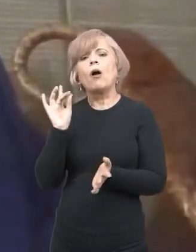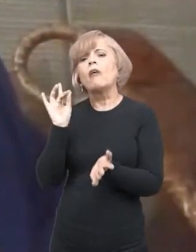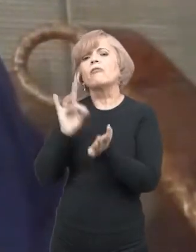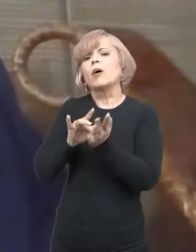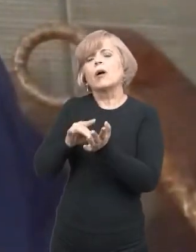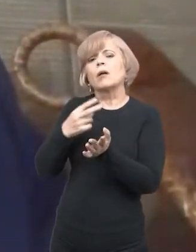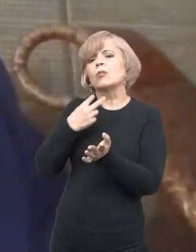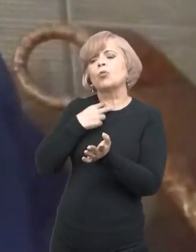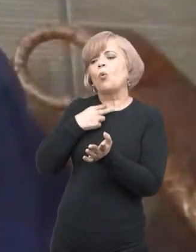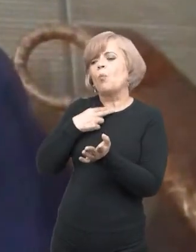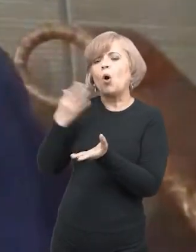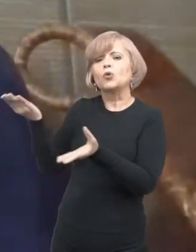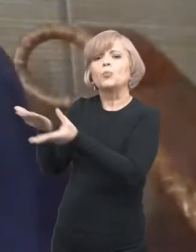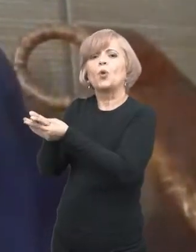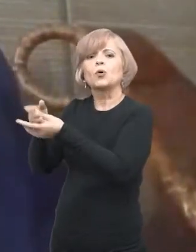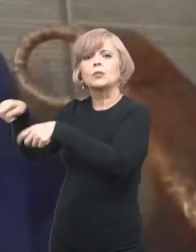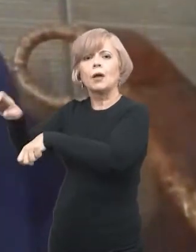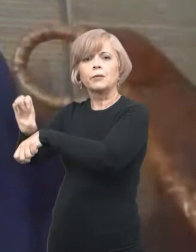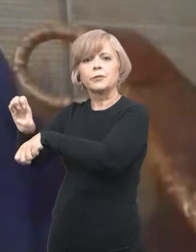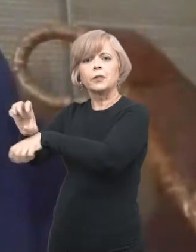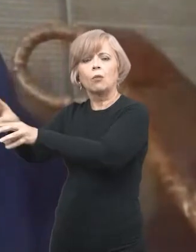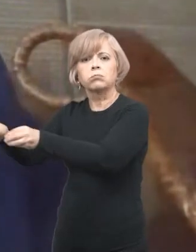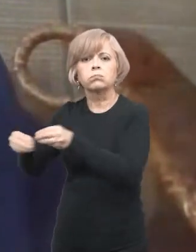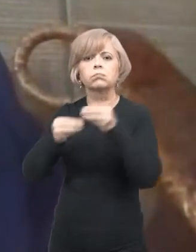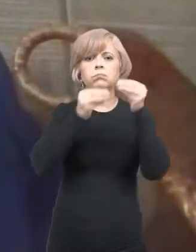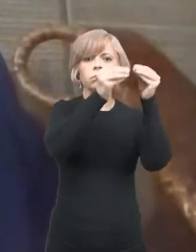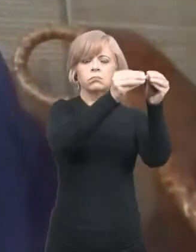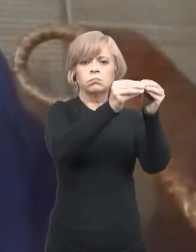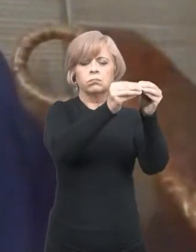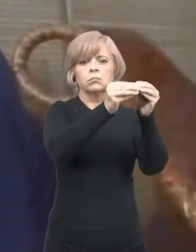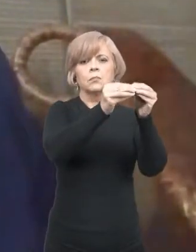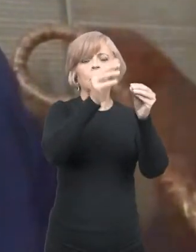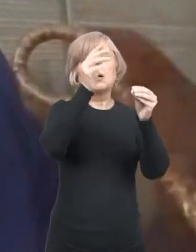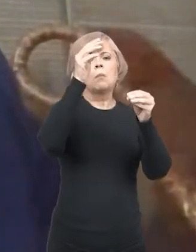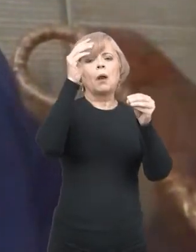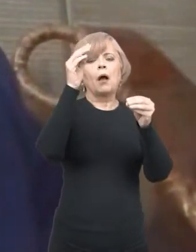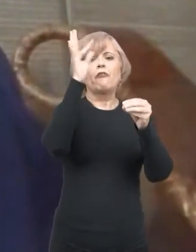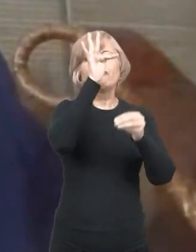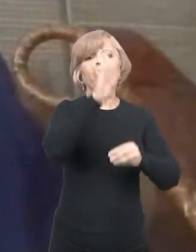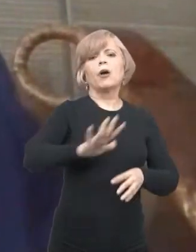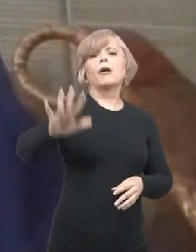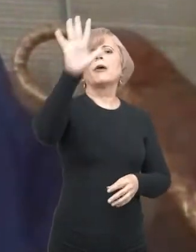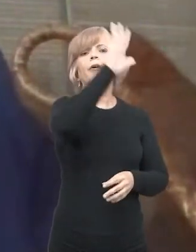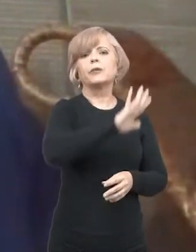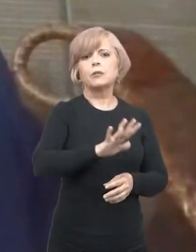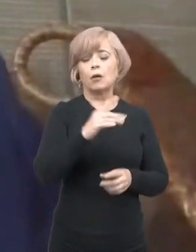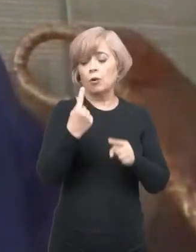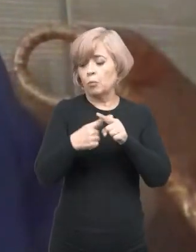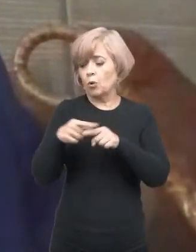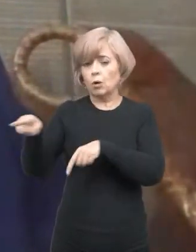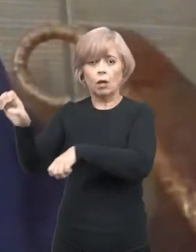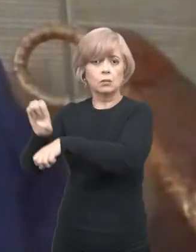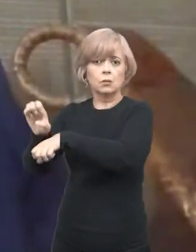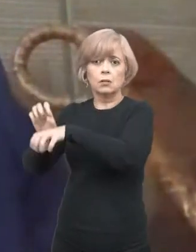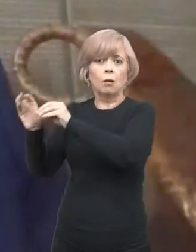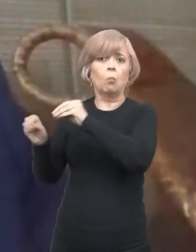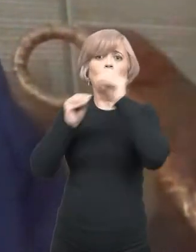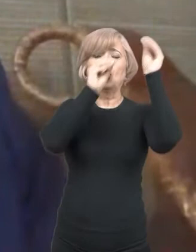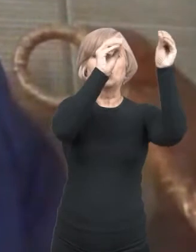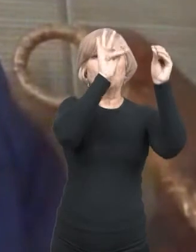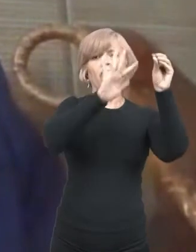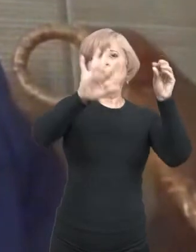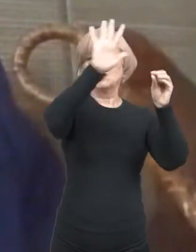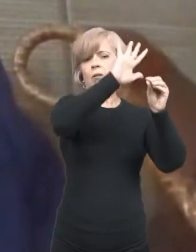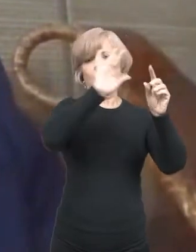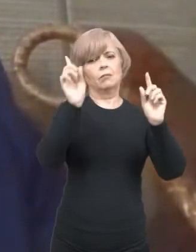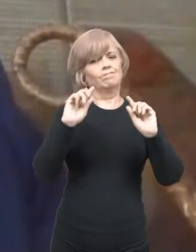é que você não pode promover a retirada, a supressão de um processo, de um inquérito da órbita estadual e passar para a